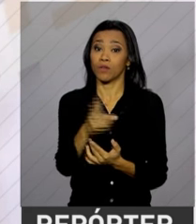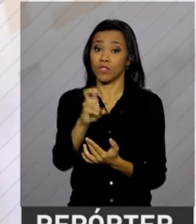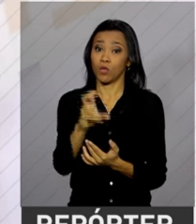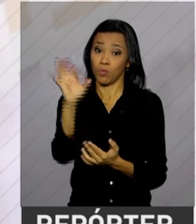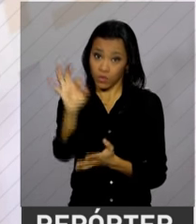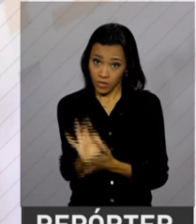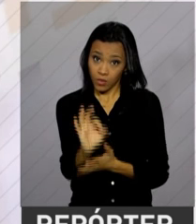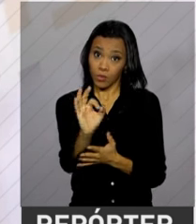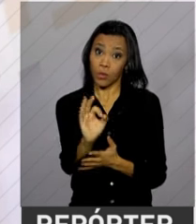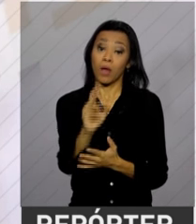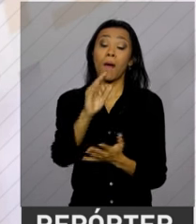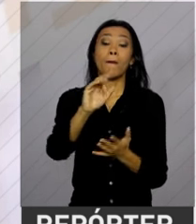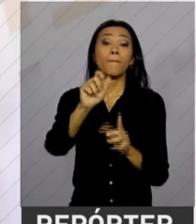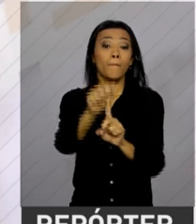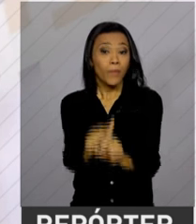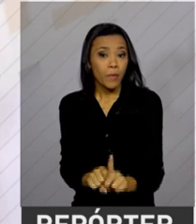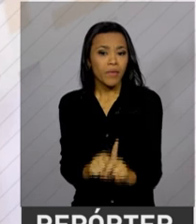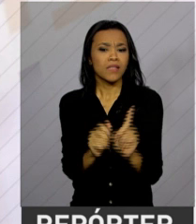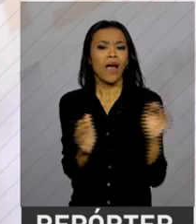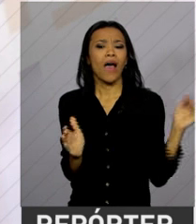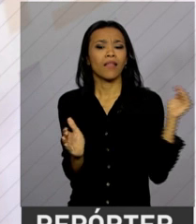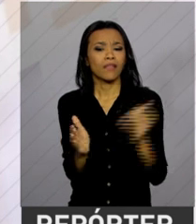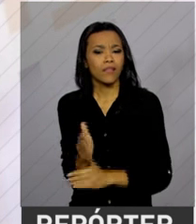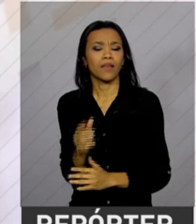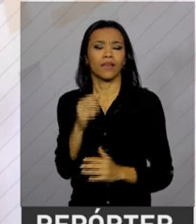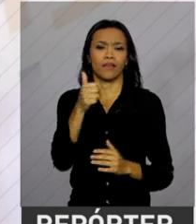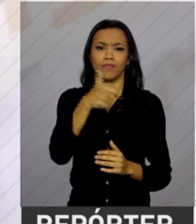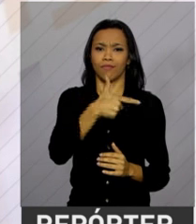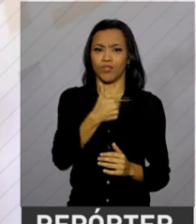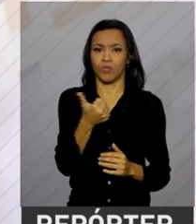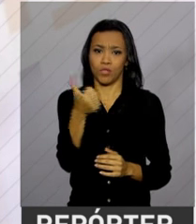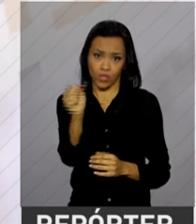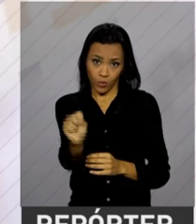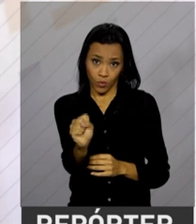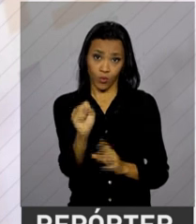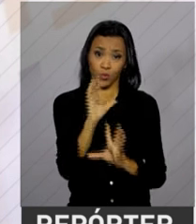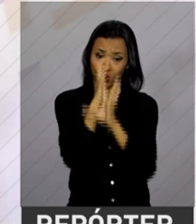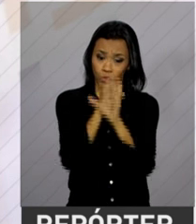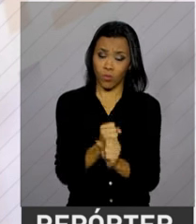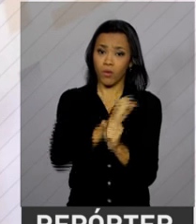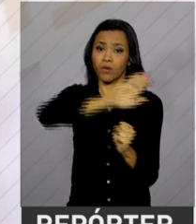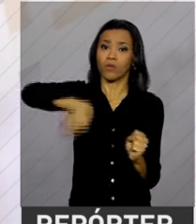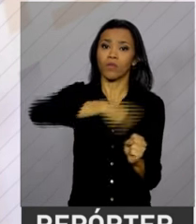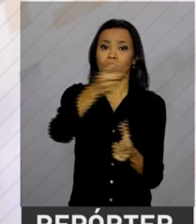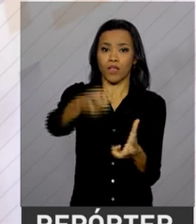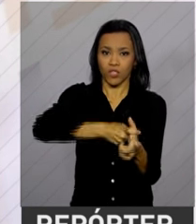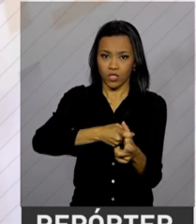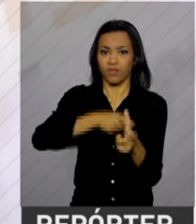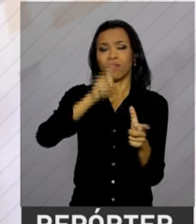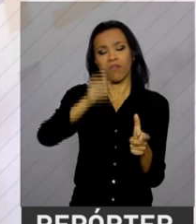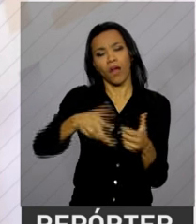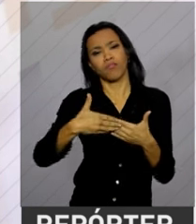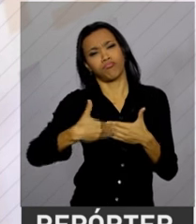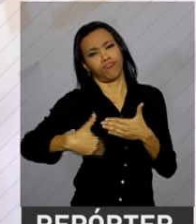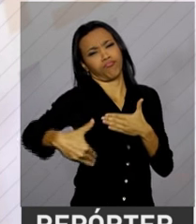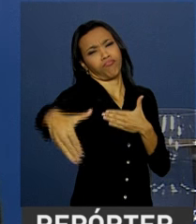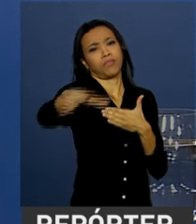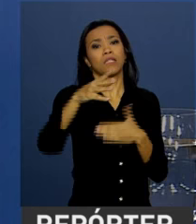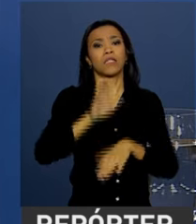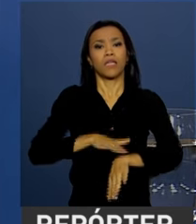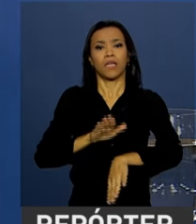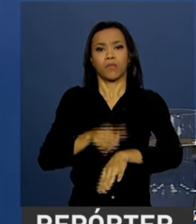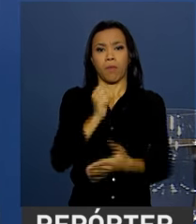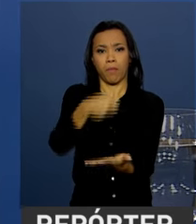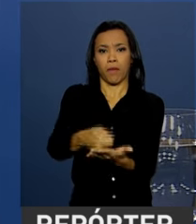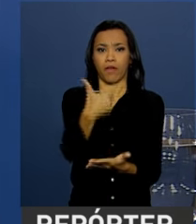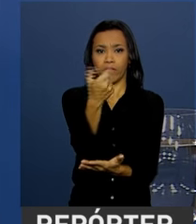a 100% em julho de 2018. O volume total das dívidas também vai ser alongado em 20 anos.